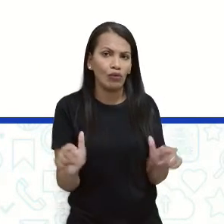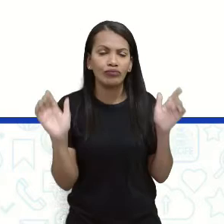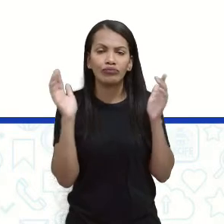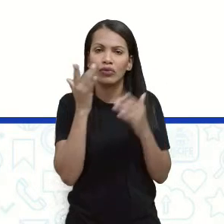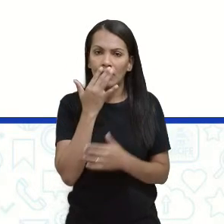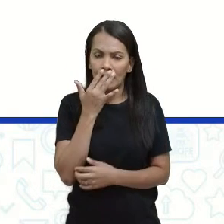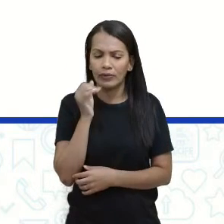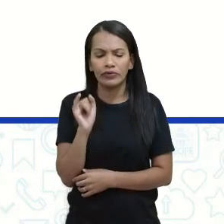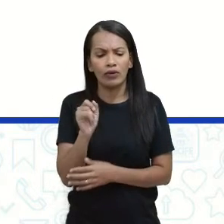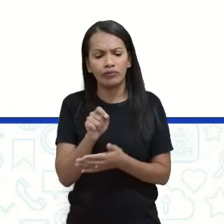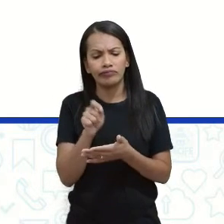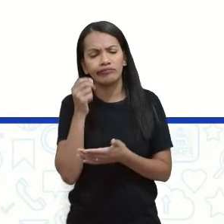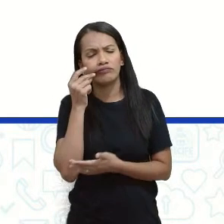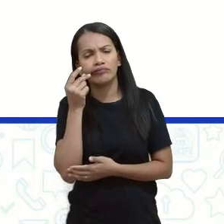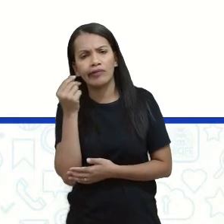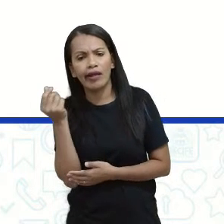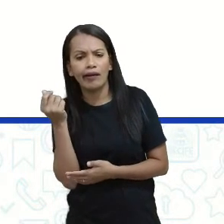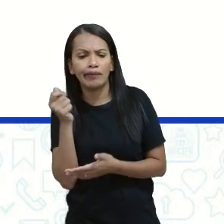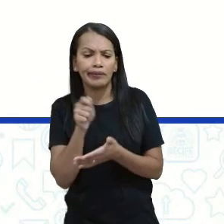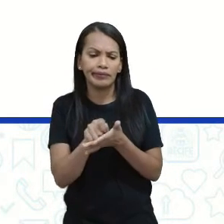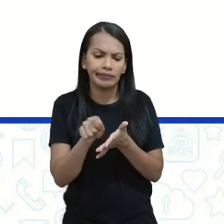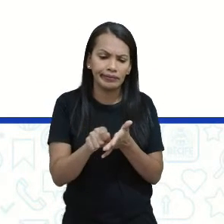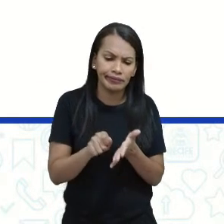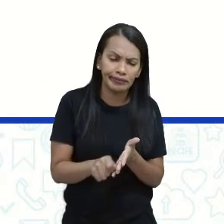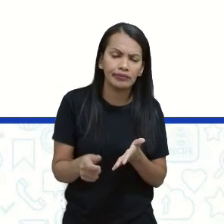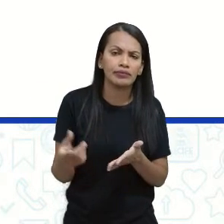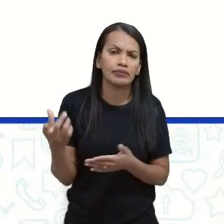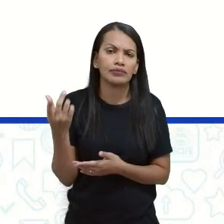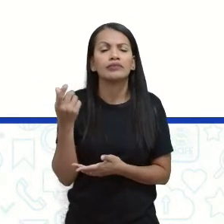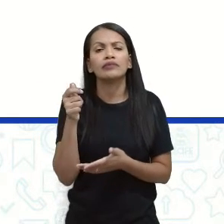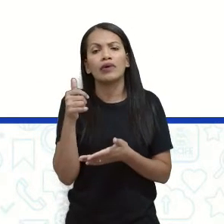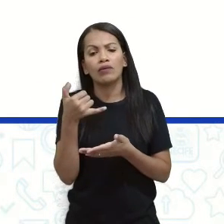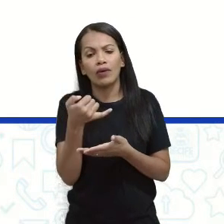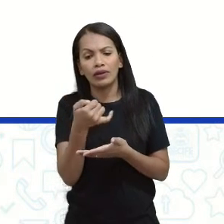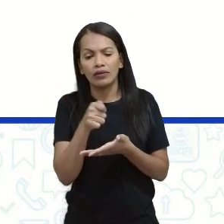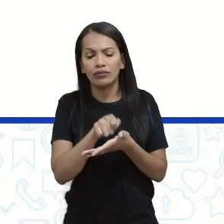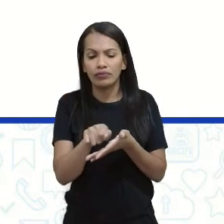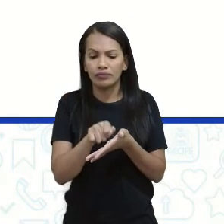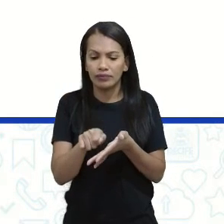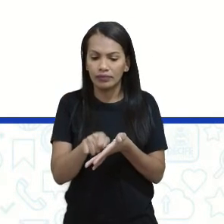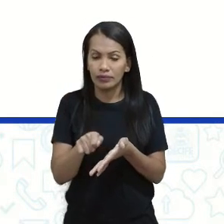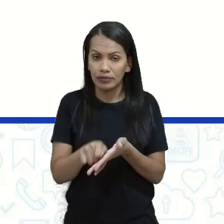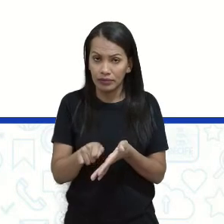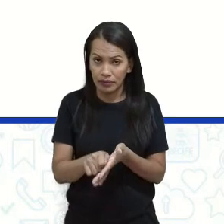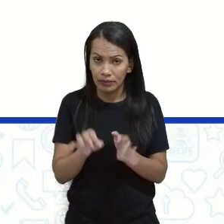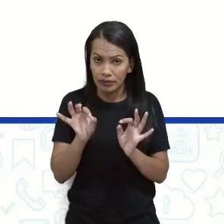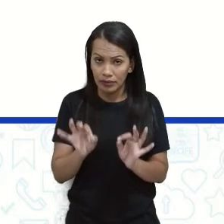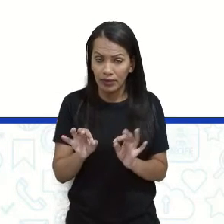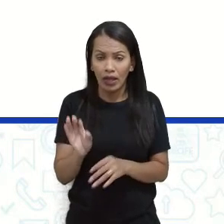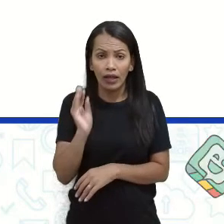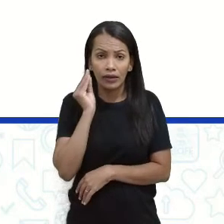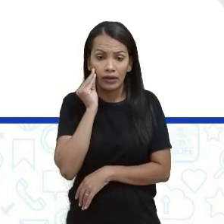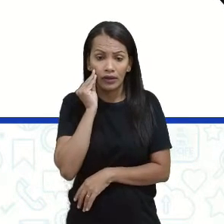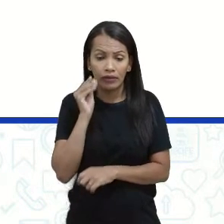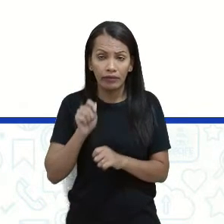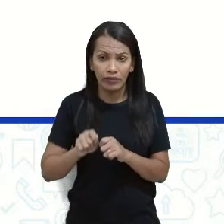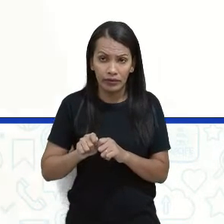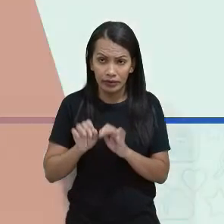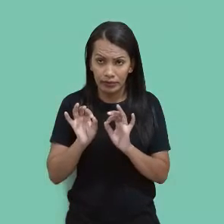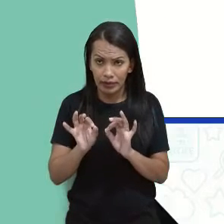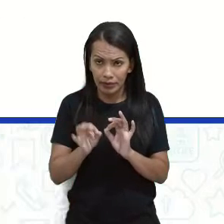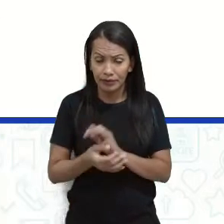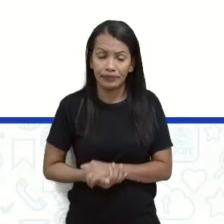você fazendo com lápis ou uma caneta, e com a régua você pode montar esse triângulo retângulo sem problema algum. Tenta fazer aí para ver como é que fica, tá